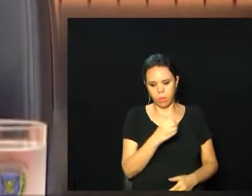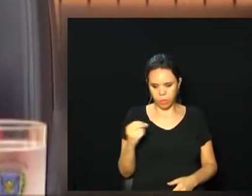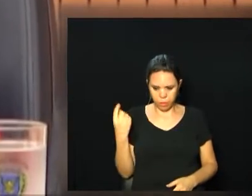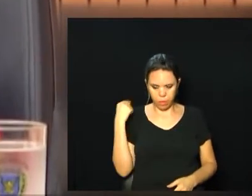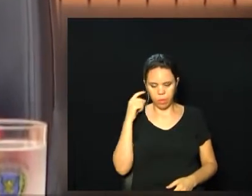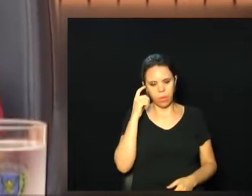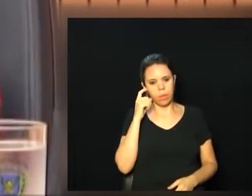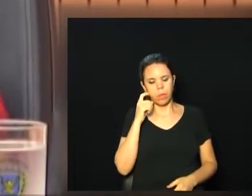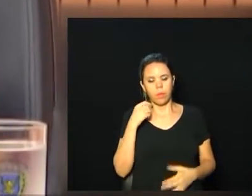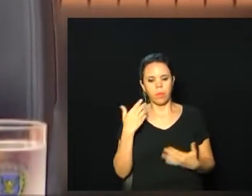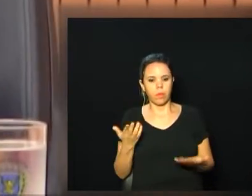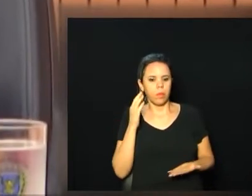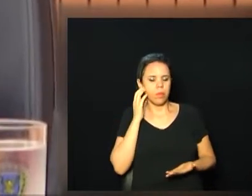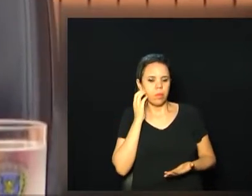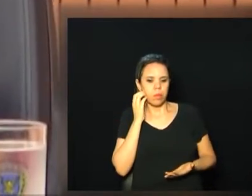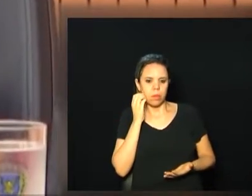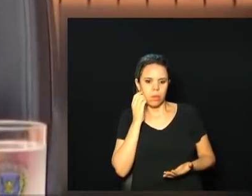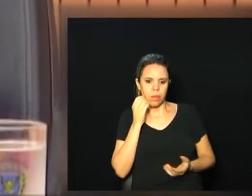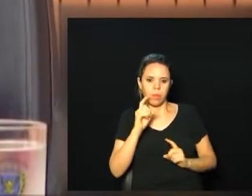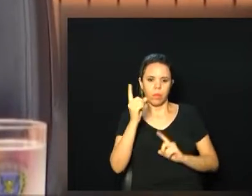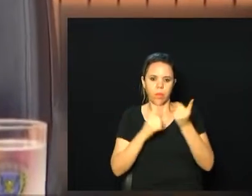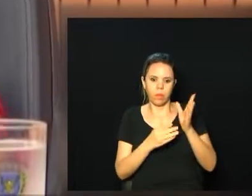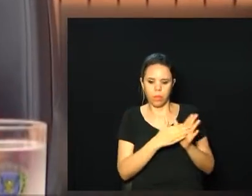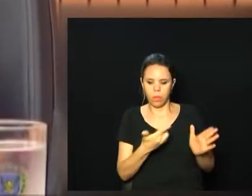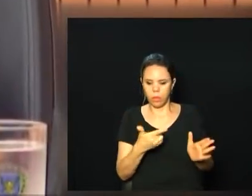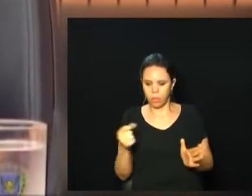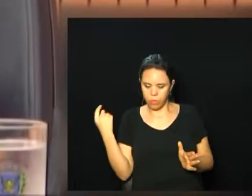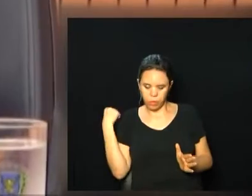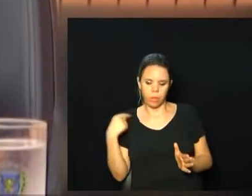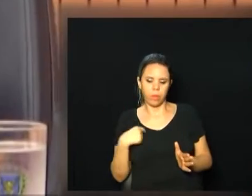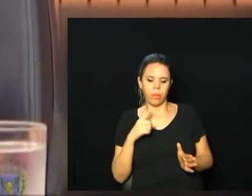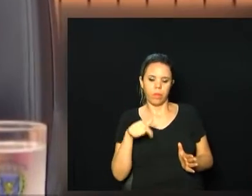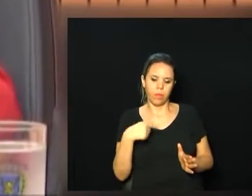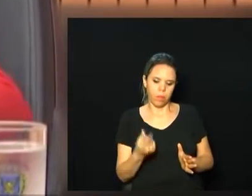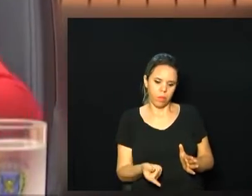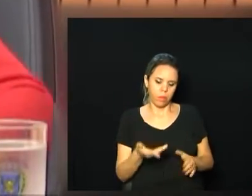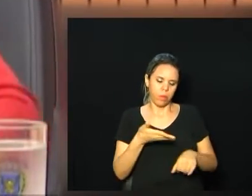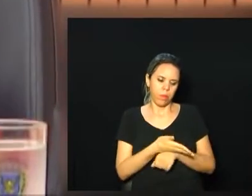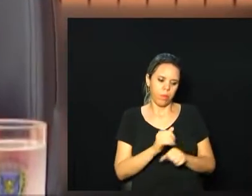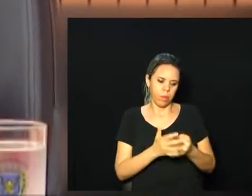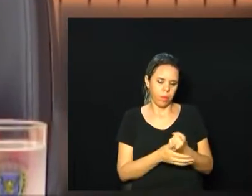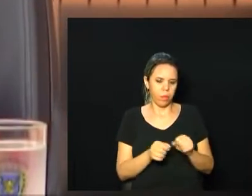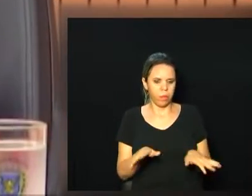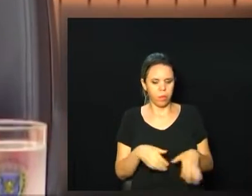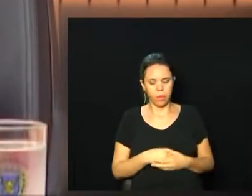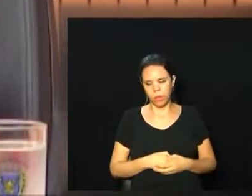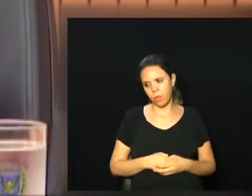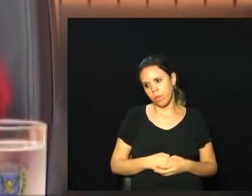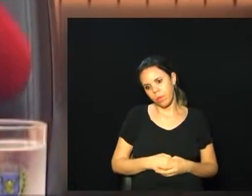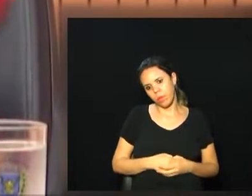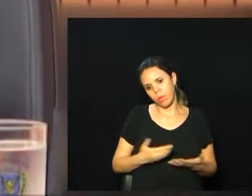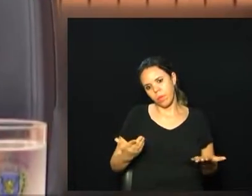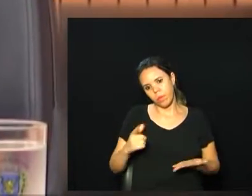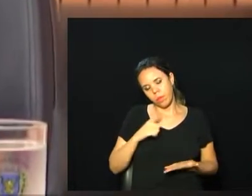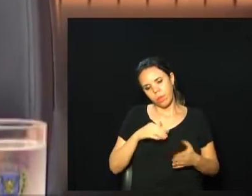né? E que saíram nesse carnaval de 2020, e depois a gente entrou na pandemia. Então, a gente agora